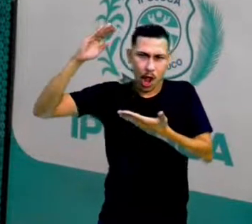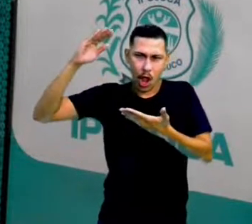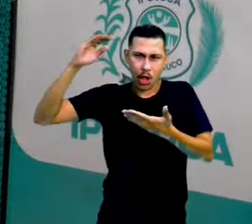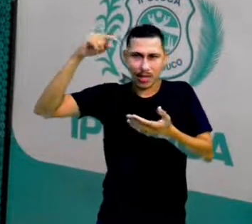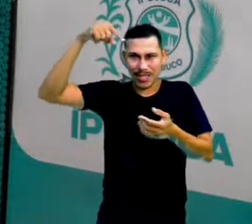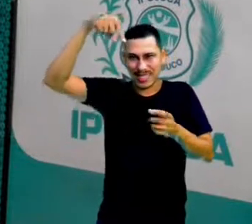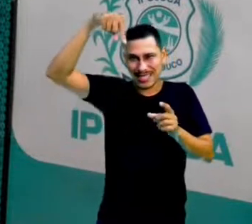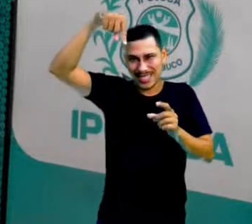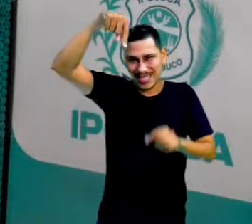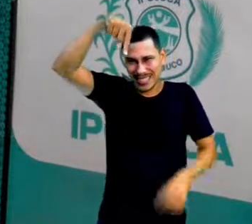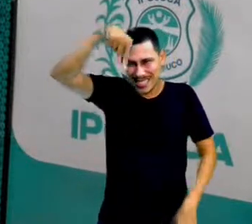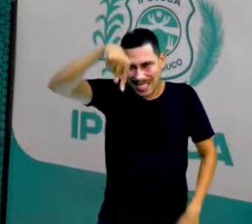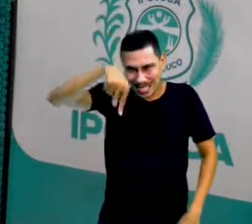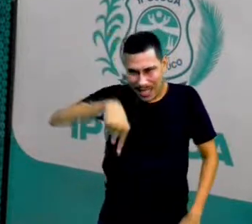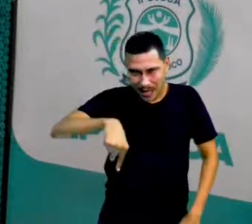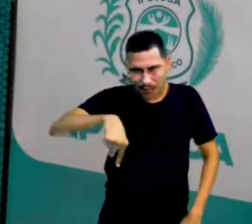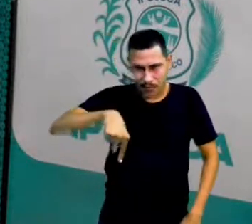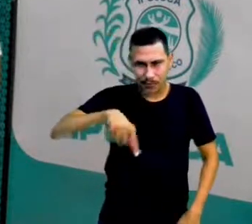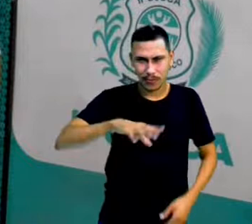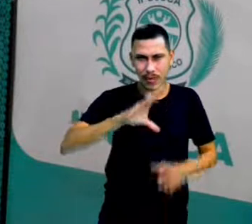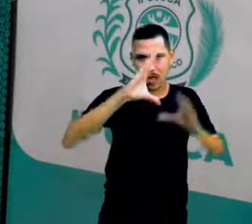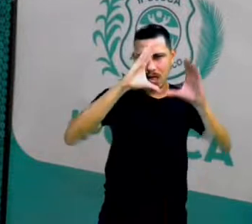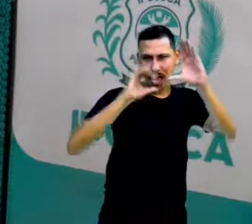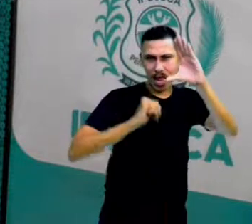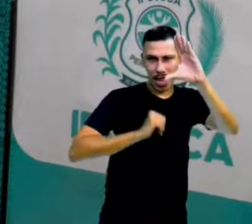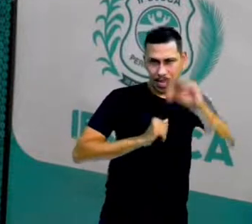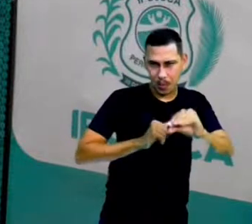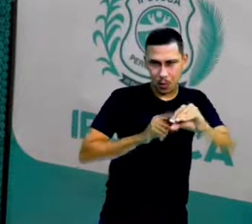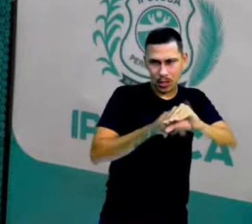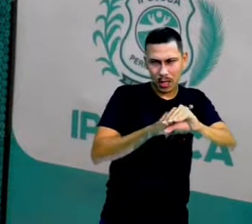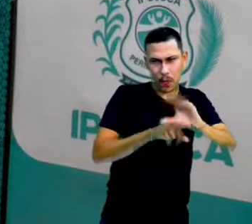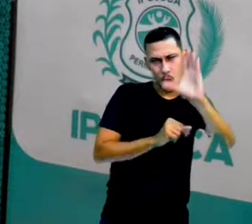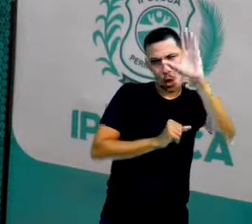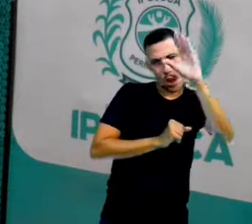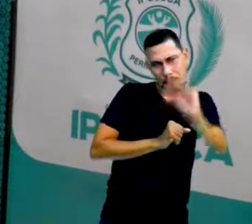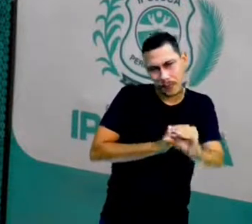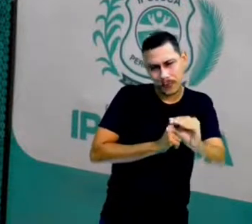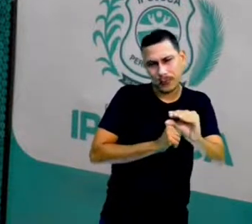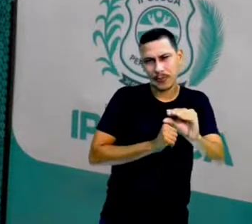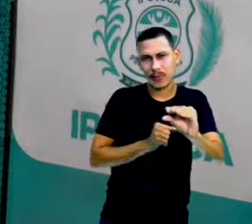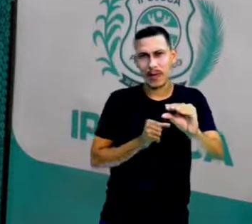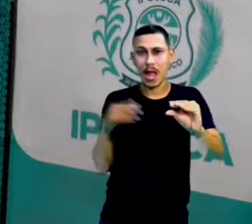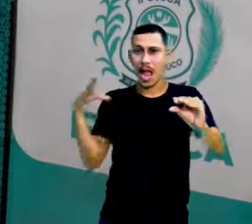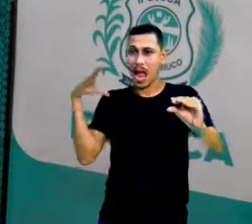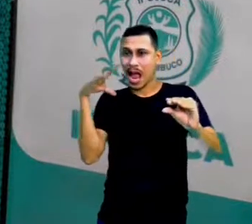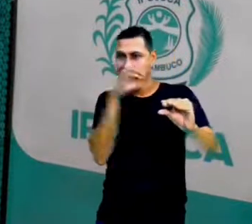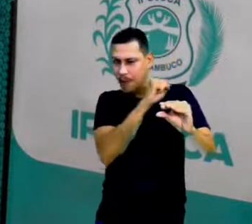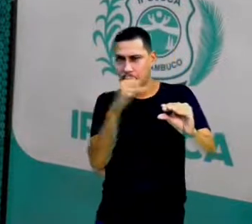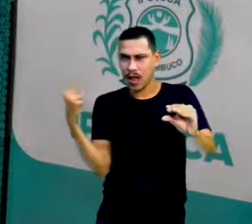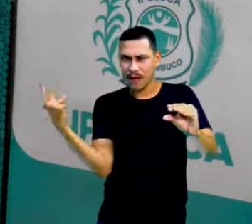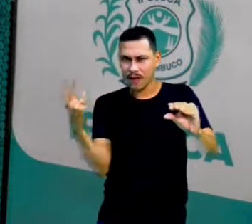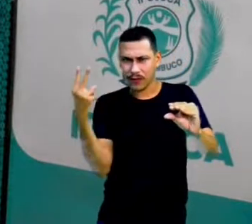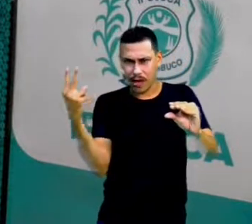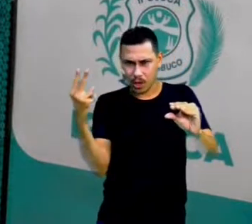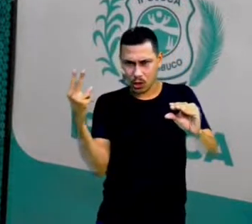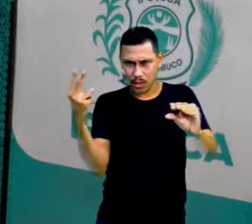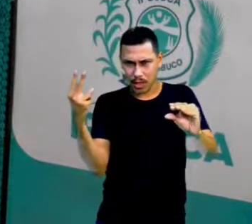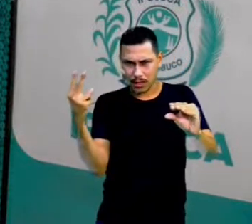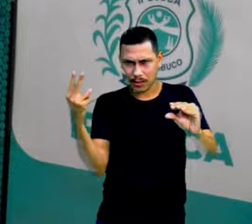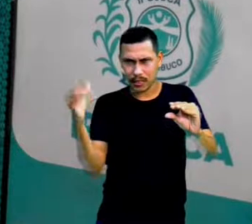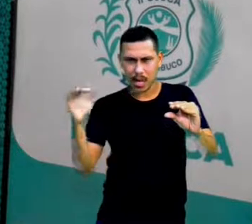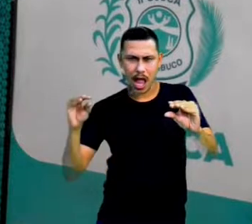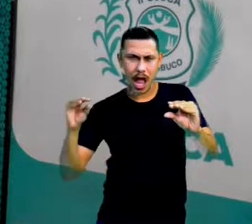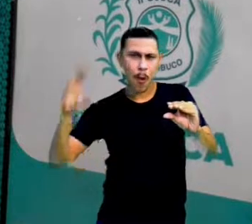diminuiu. Se o tempo diminuiu, a velocidade vai aumentar ou